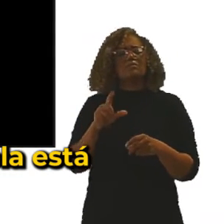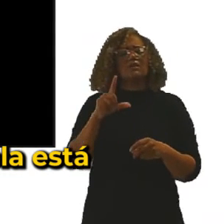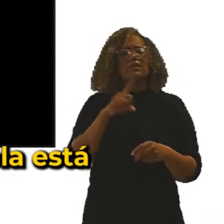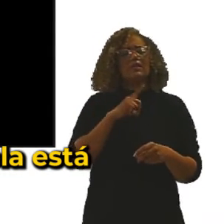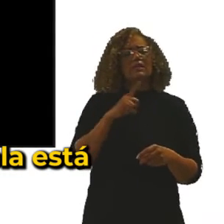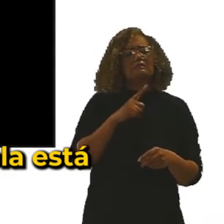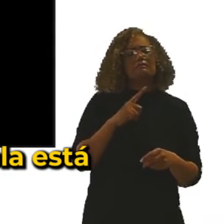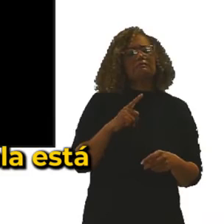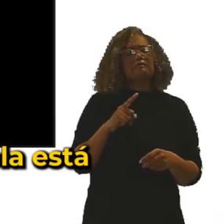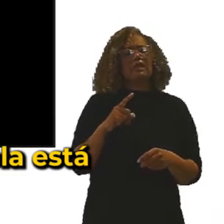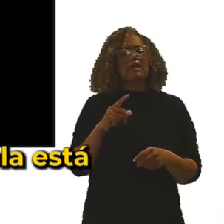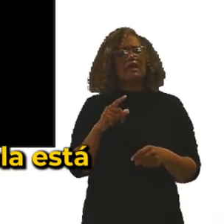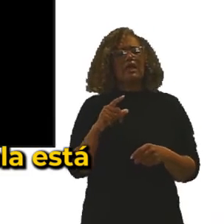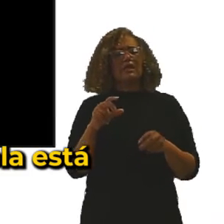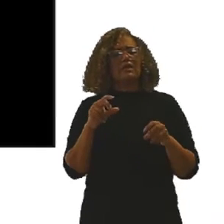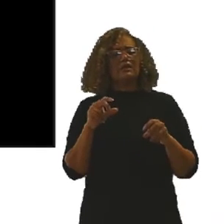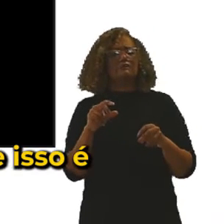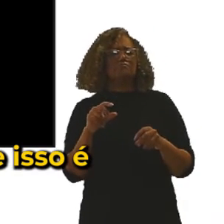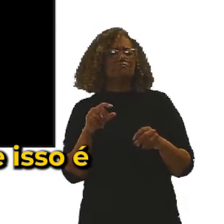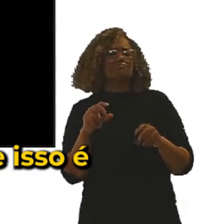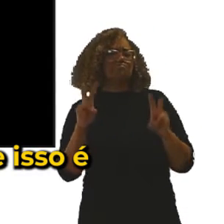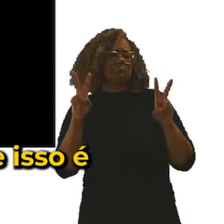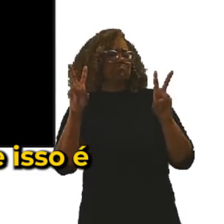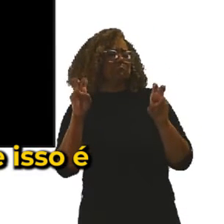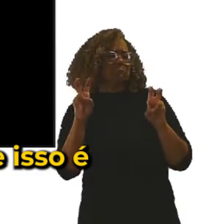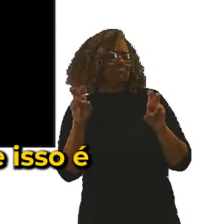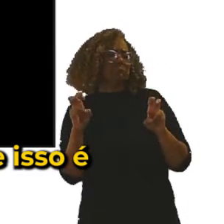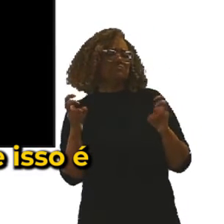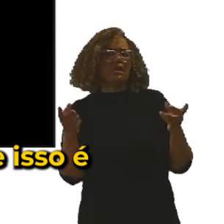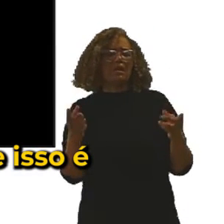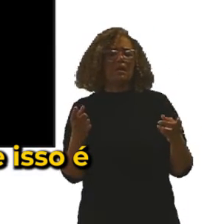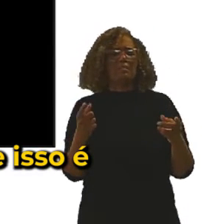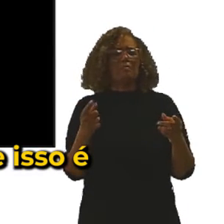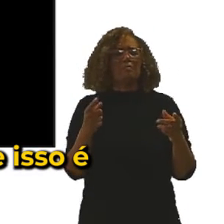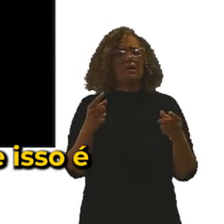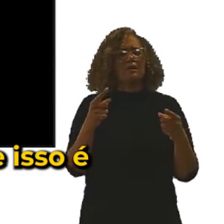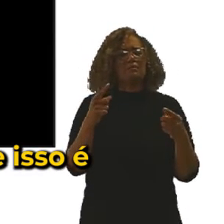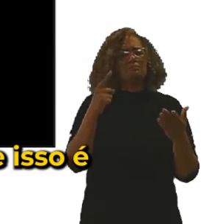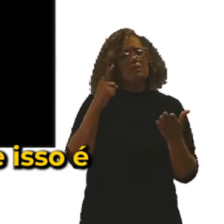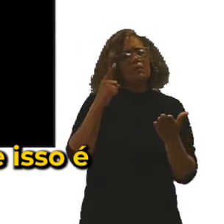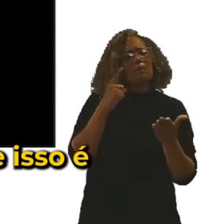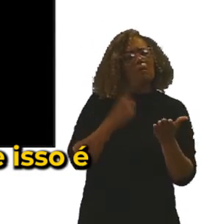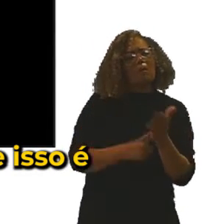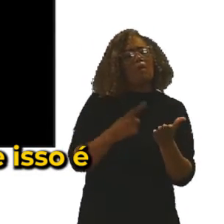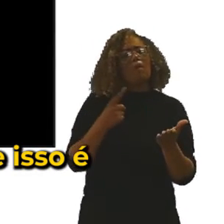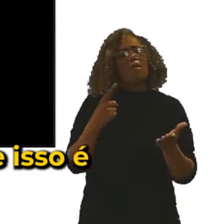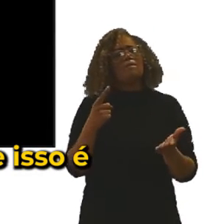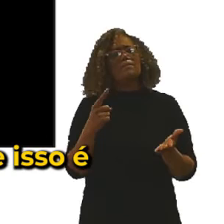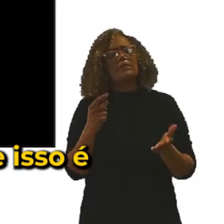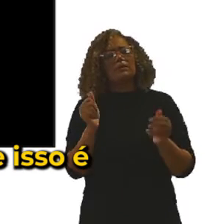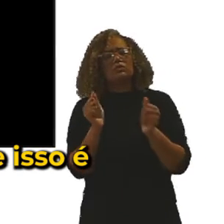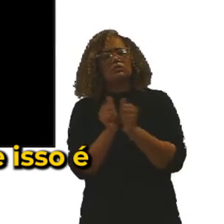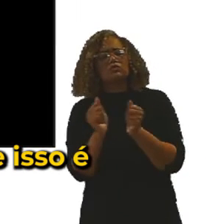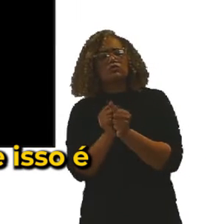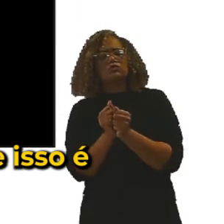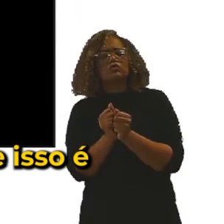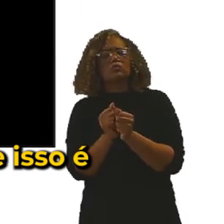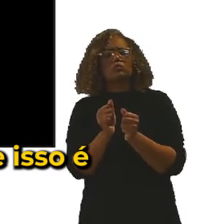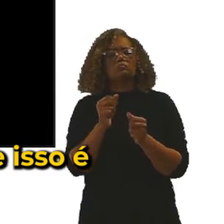ideologia ela está assentada de acordo com as percepções masculinas, não